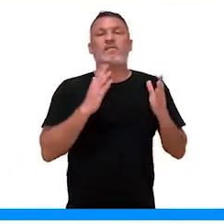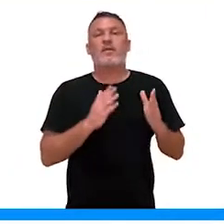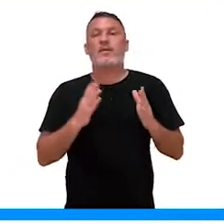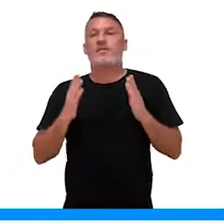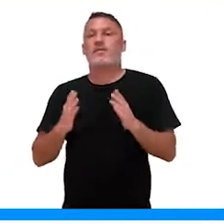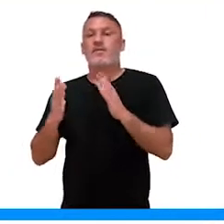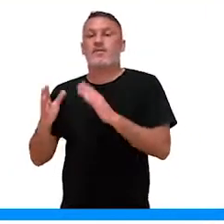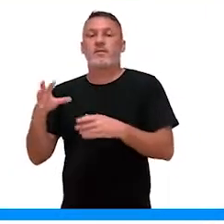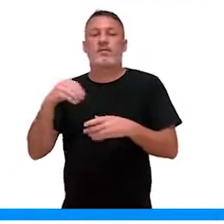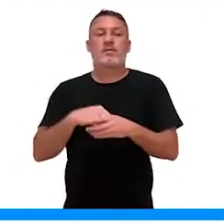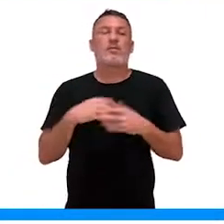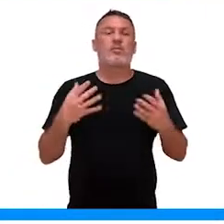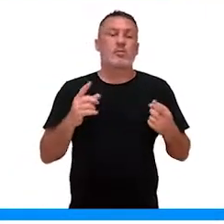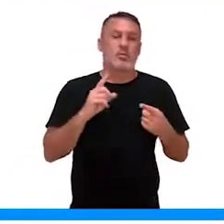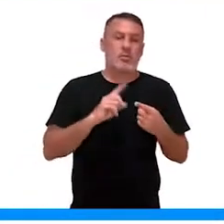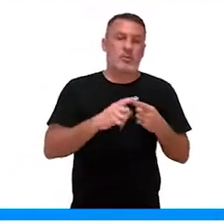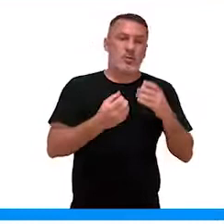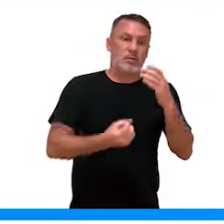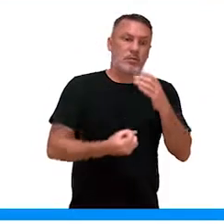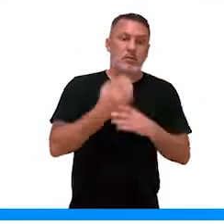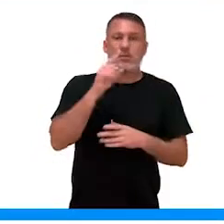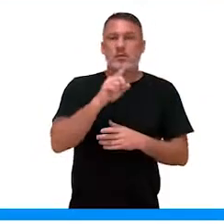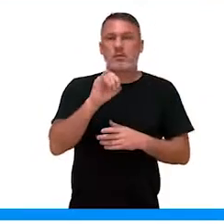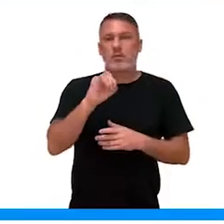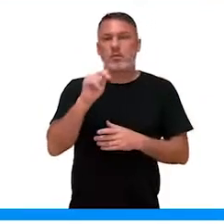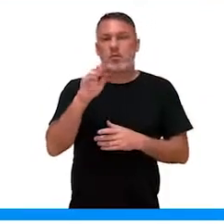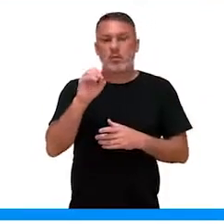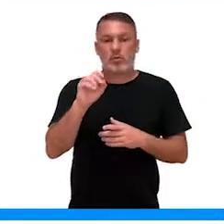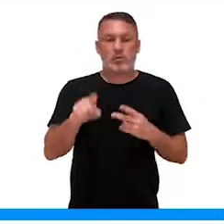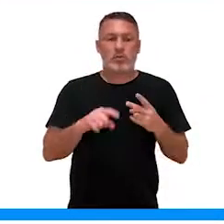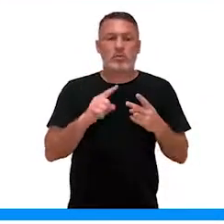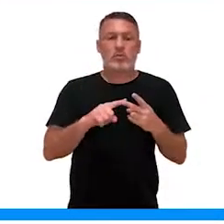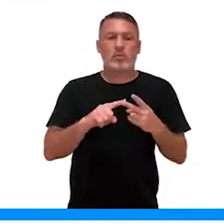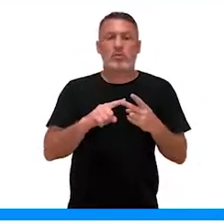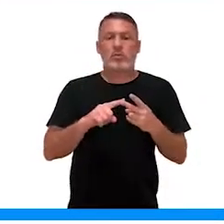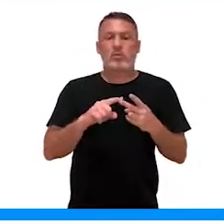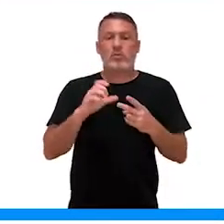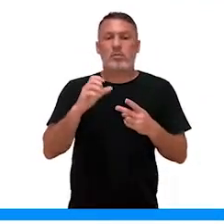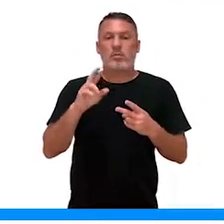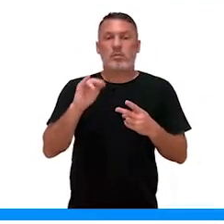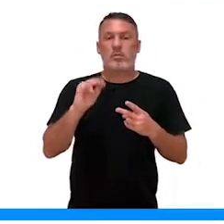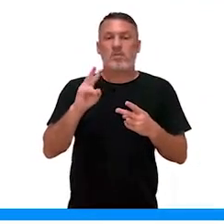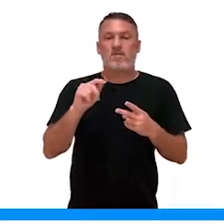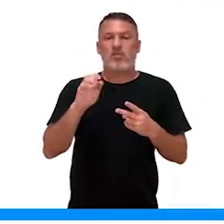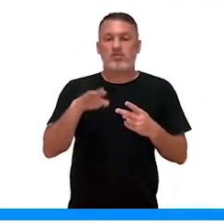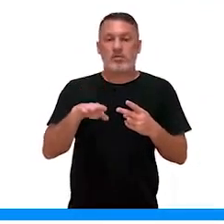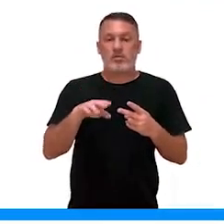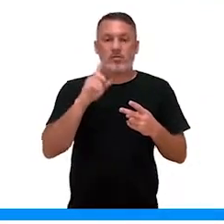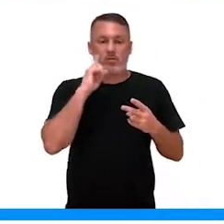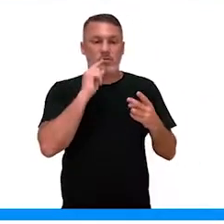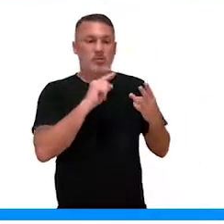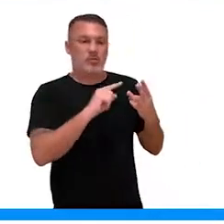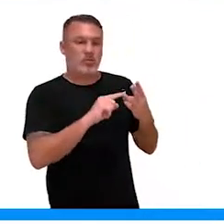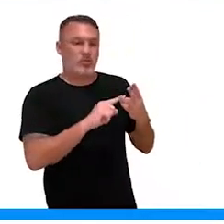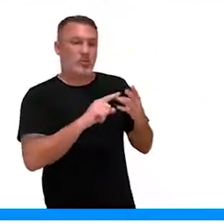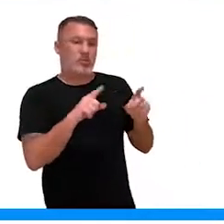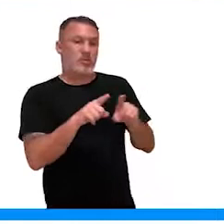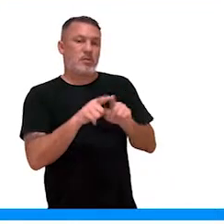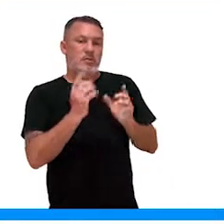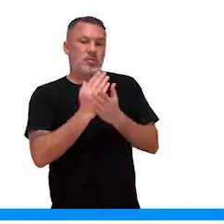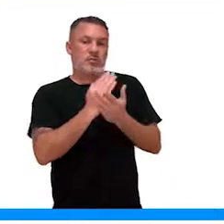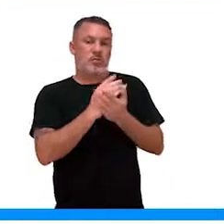relembrar? Acontece a formação do zigoto, acontecem clivagens ou segmentação, as células vão se